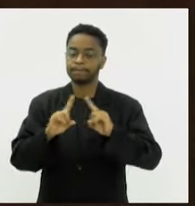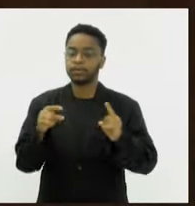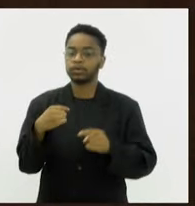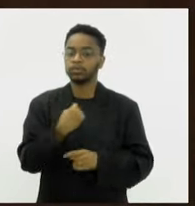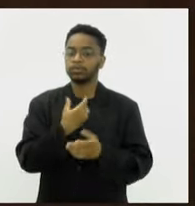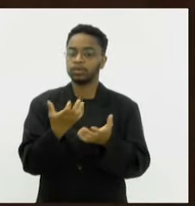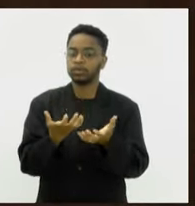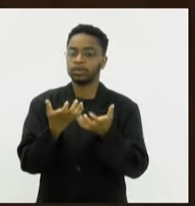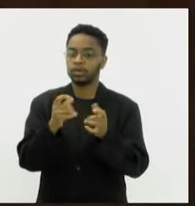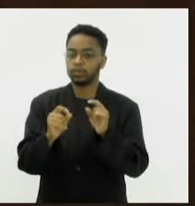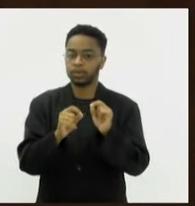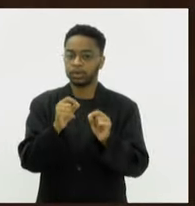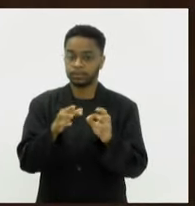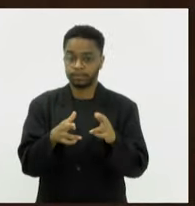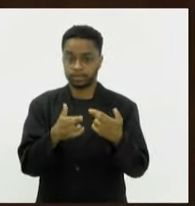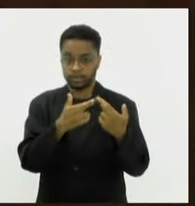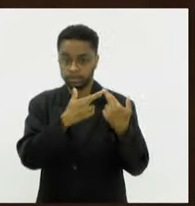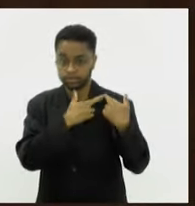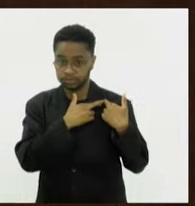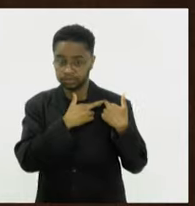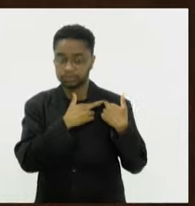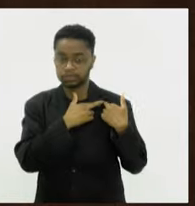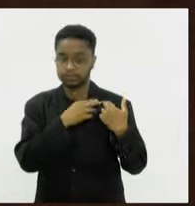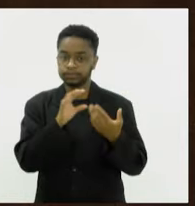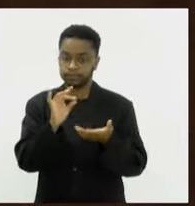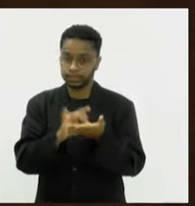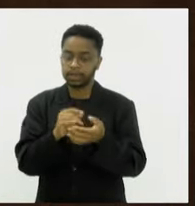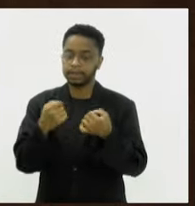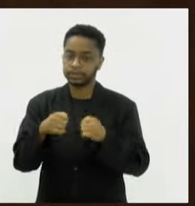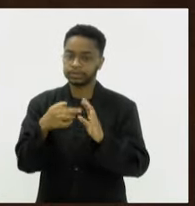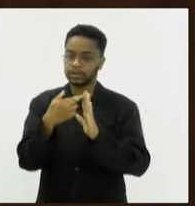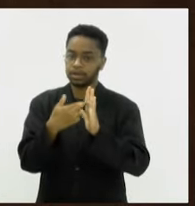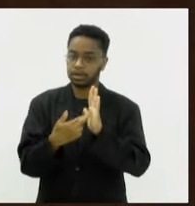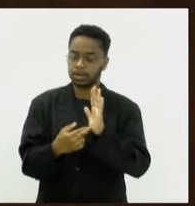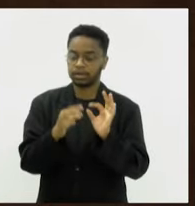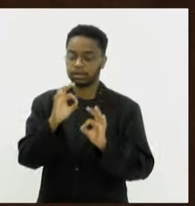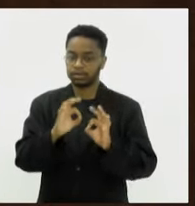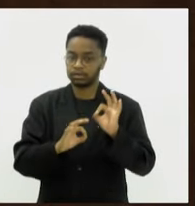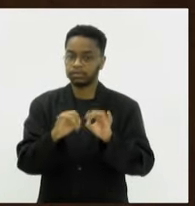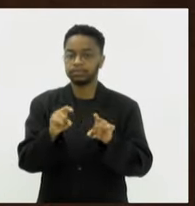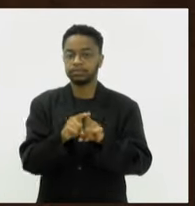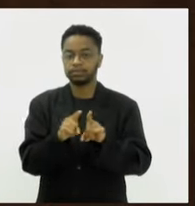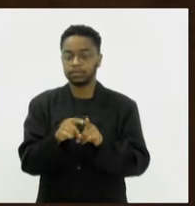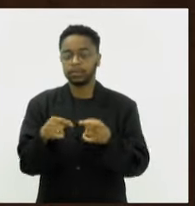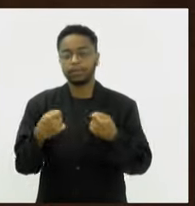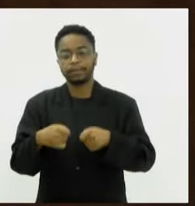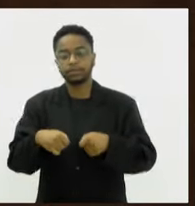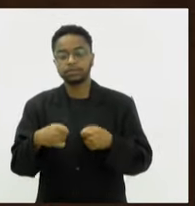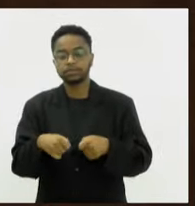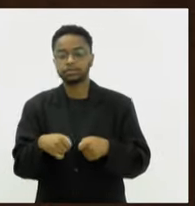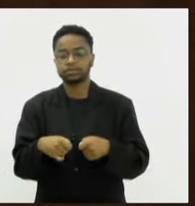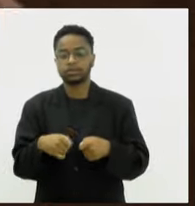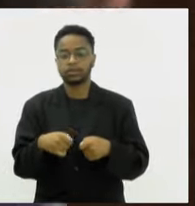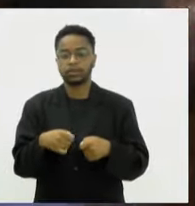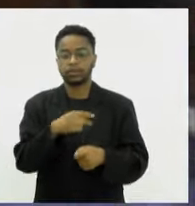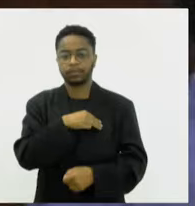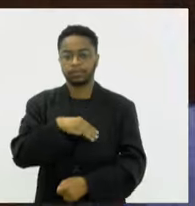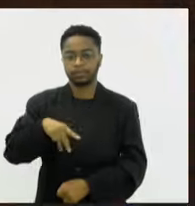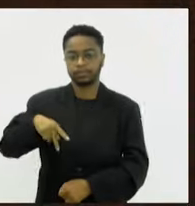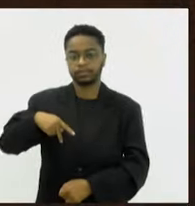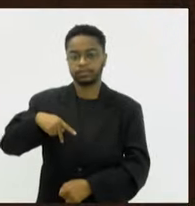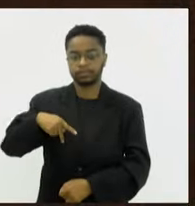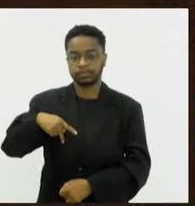que essa responsabilidade seja regulamentada e que a gente garanta também a possibilidade do Ministério